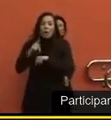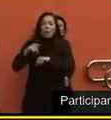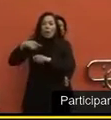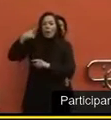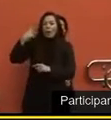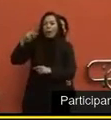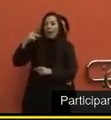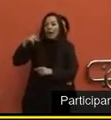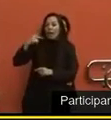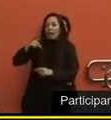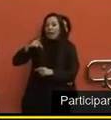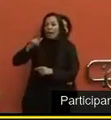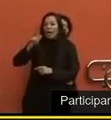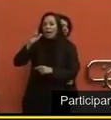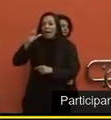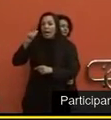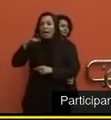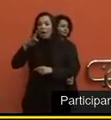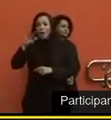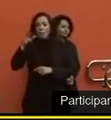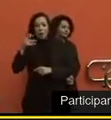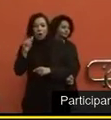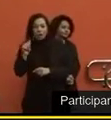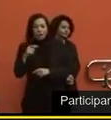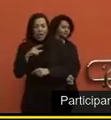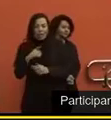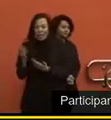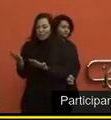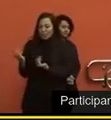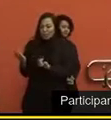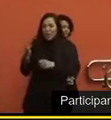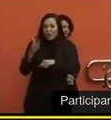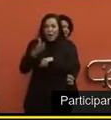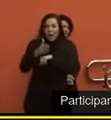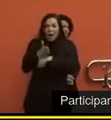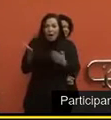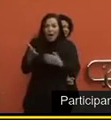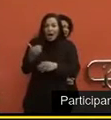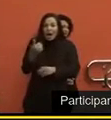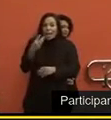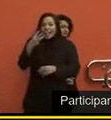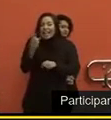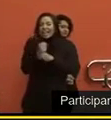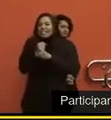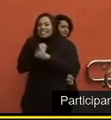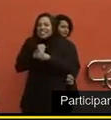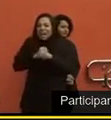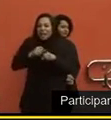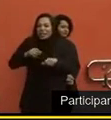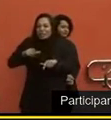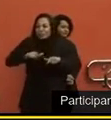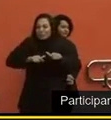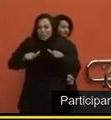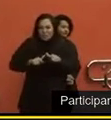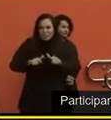Paraguai, Alemanha e Camboja. Há pessoas muito jovens que acabaram de completar seus 3 anos de prática. Há outras